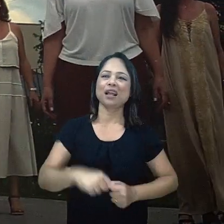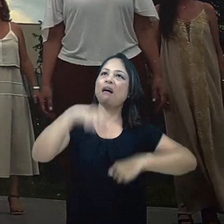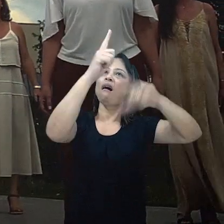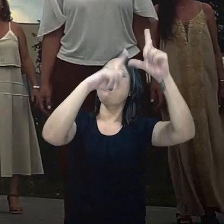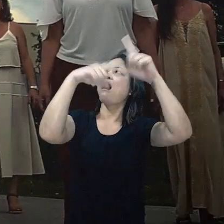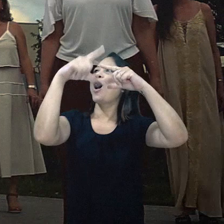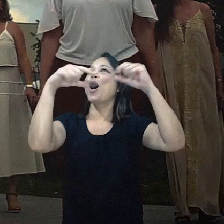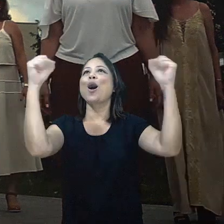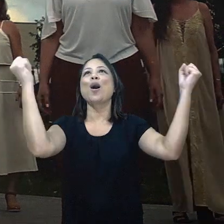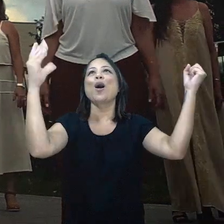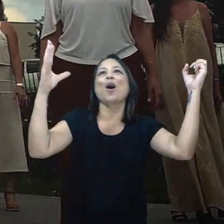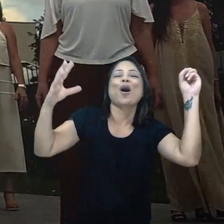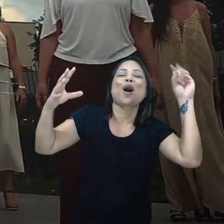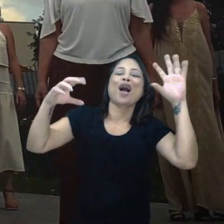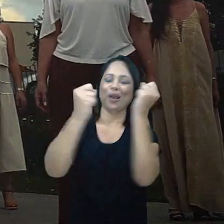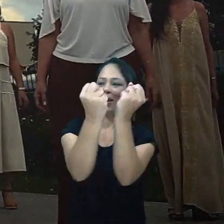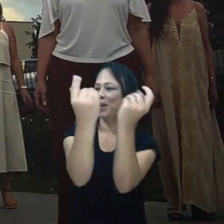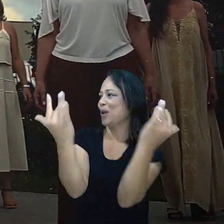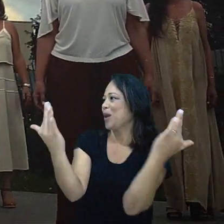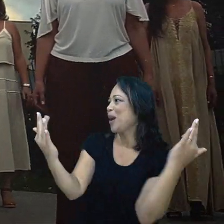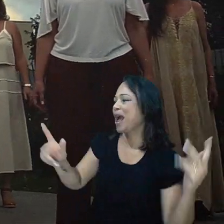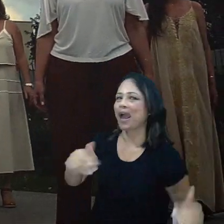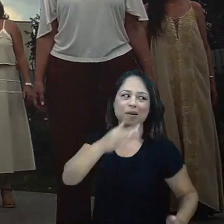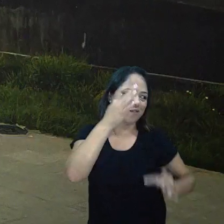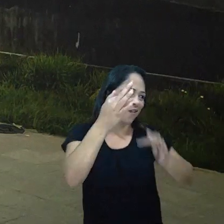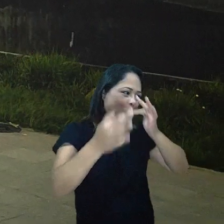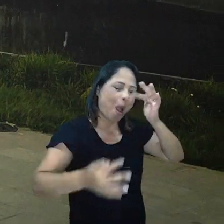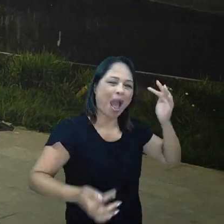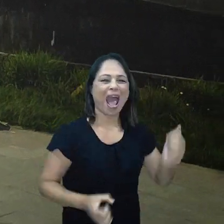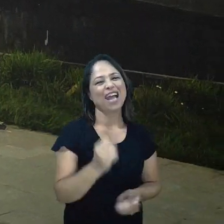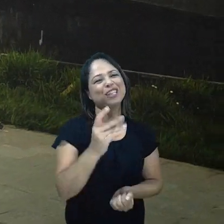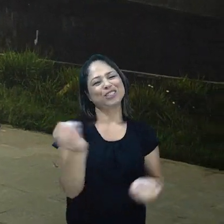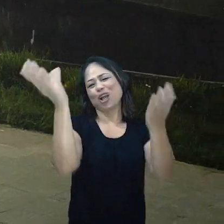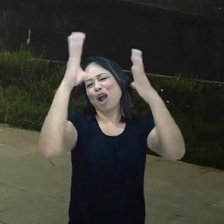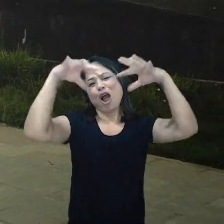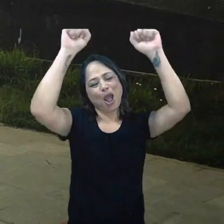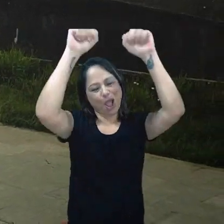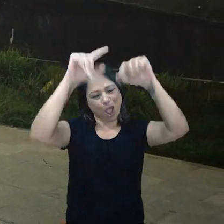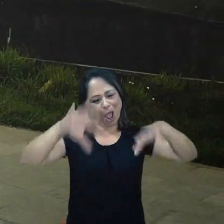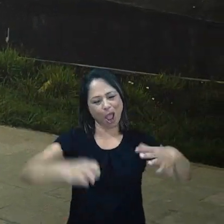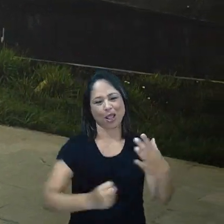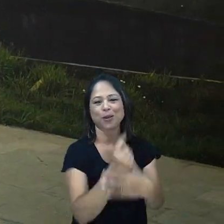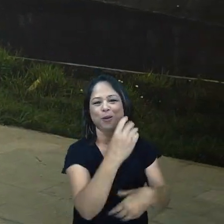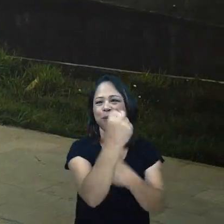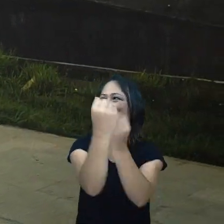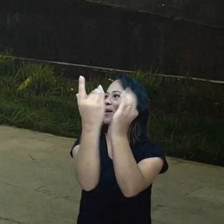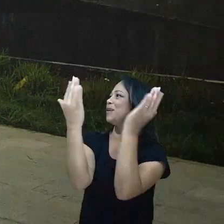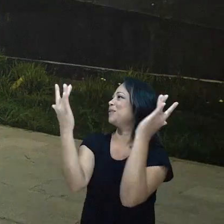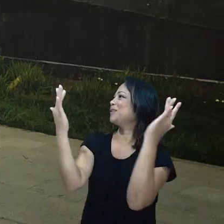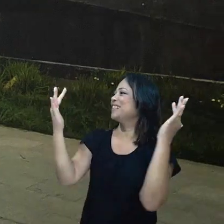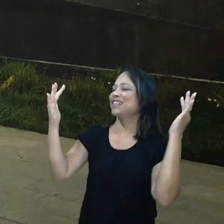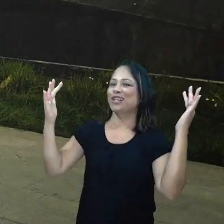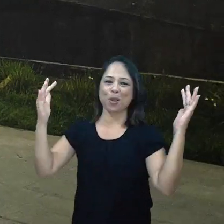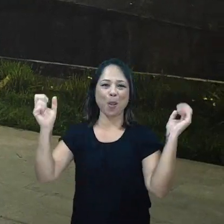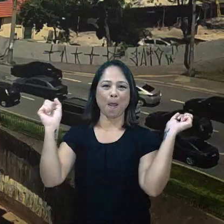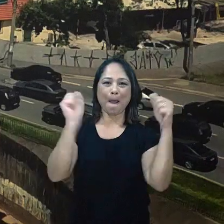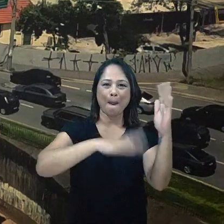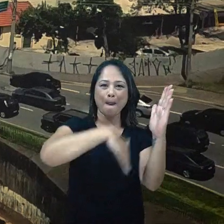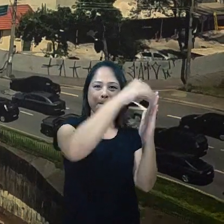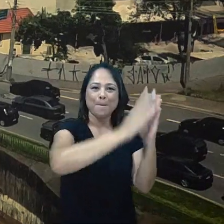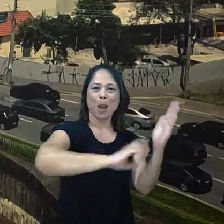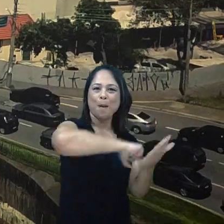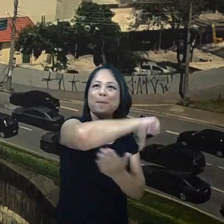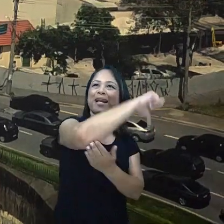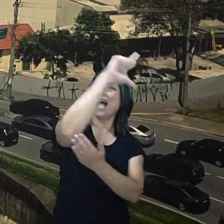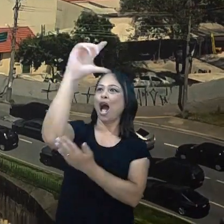lindos fulgores, os seus campos das flores. Só a natureza guiada pelo Criador